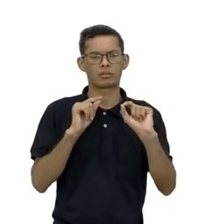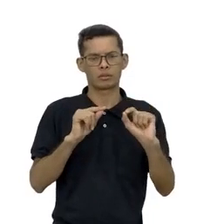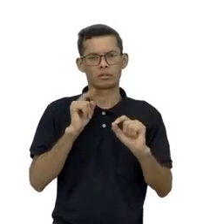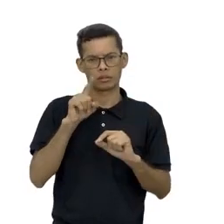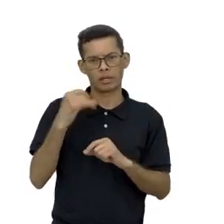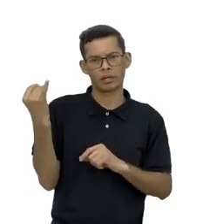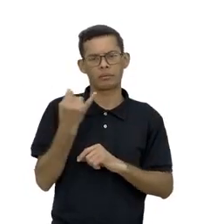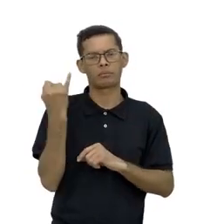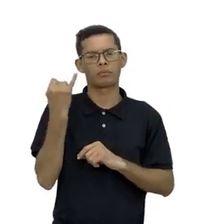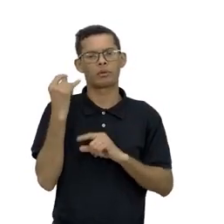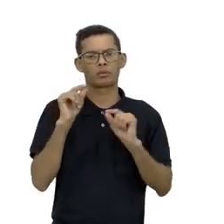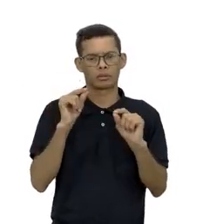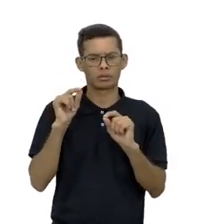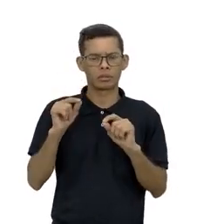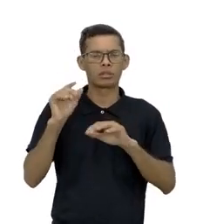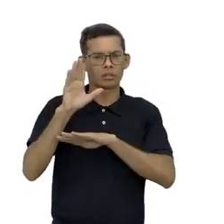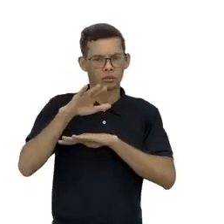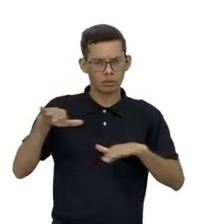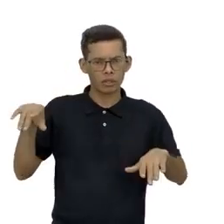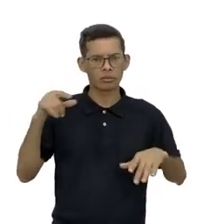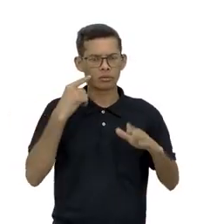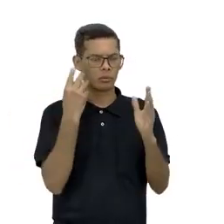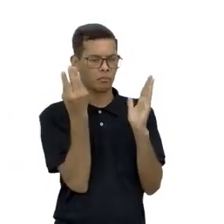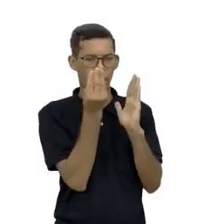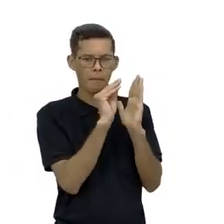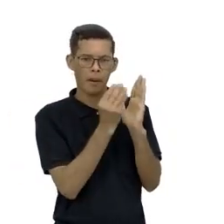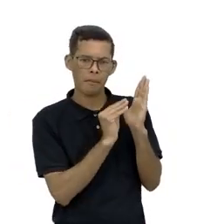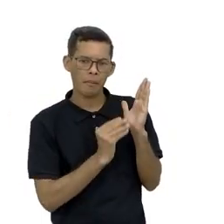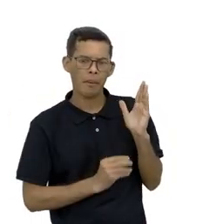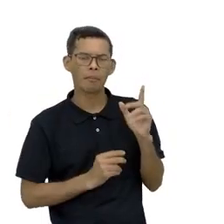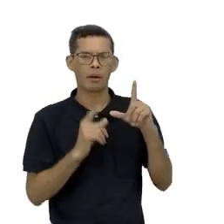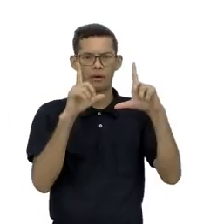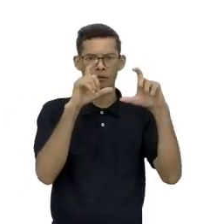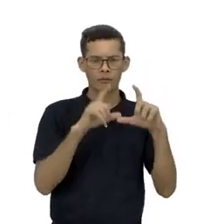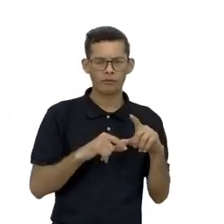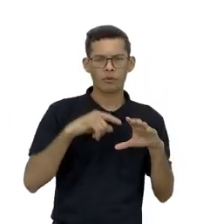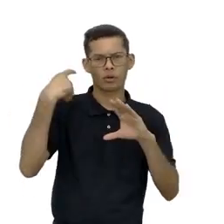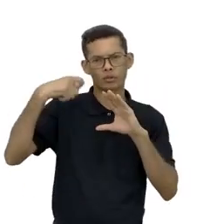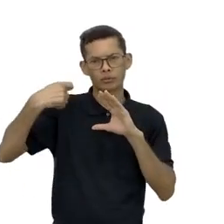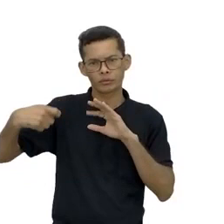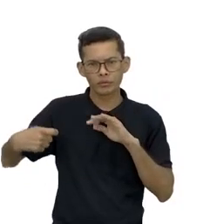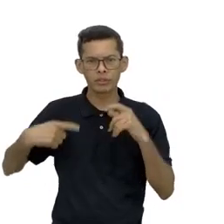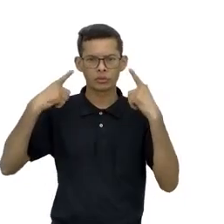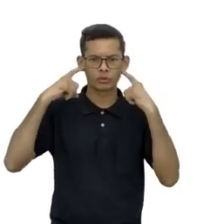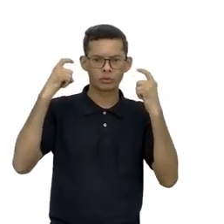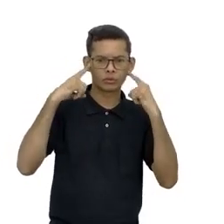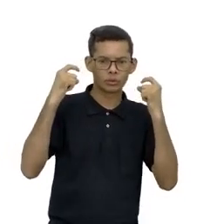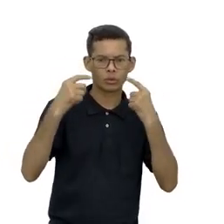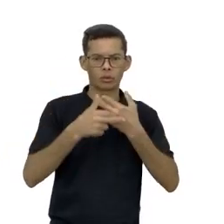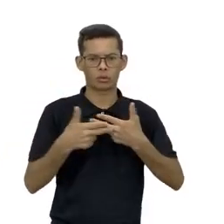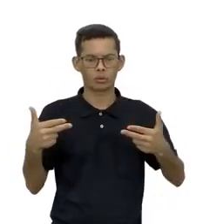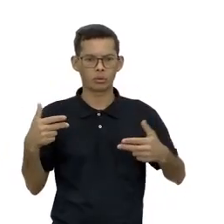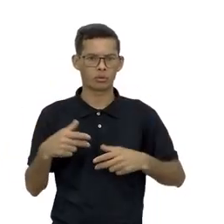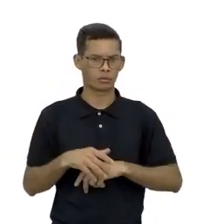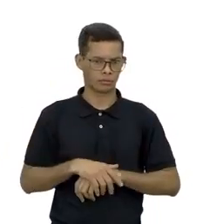reportagem e inserir os elementos selecionados, as fotos, os vídeos, os sons. Agora